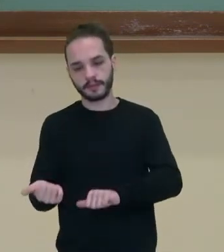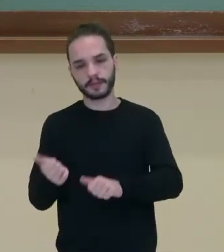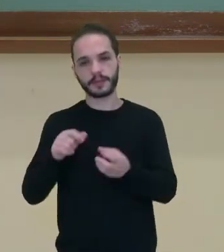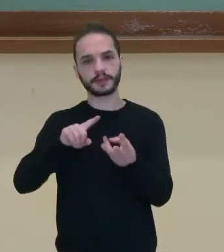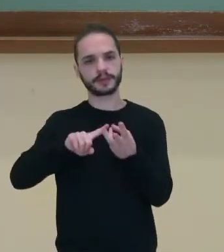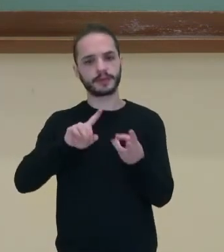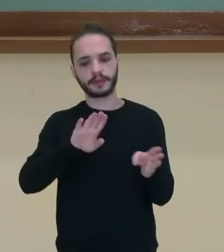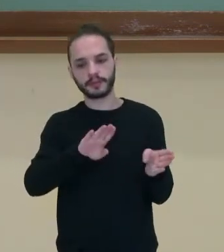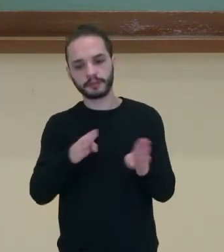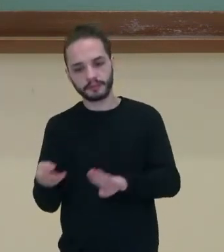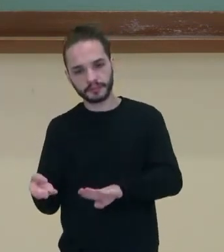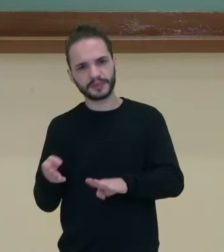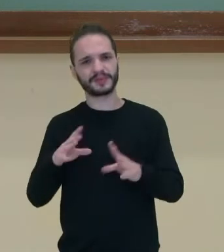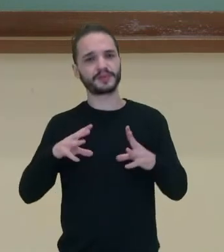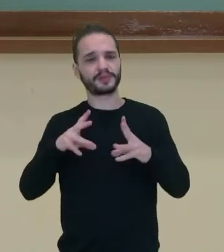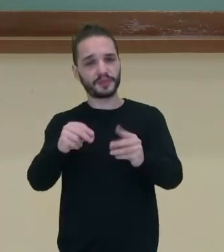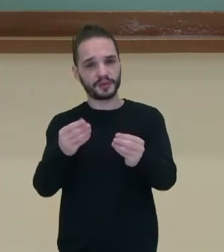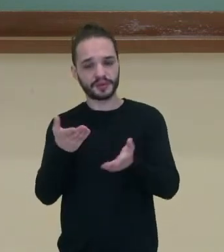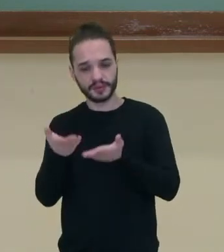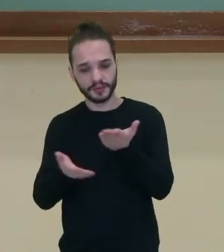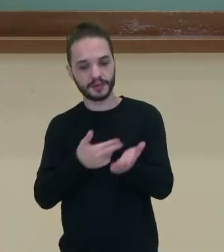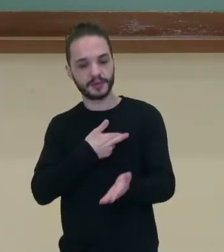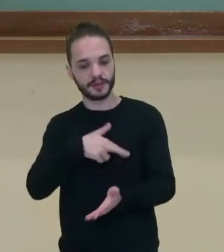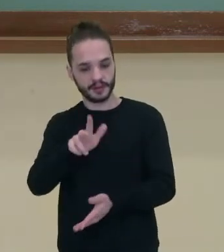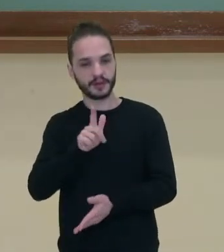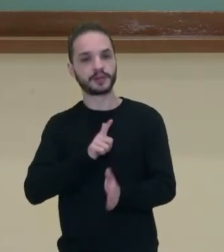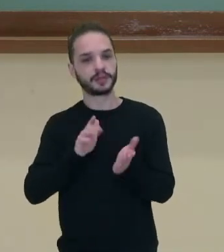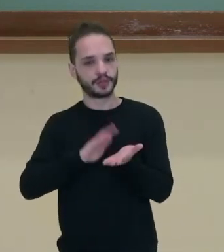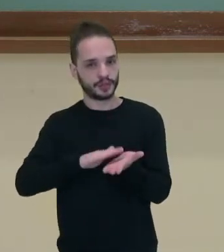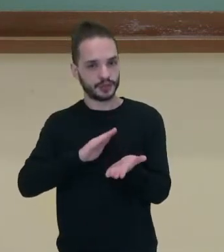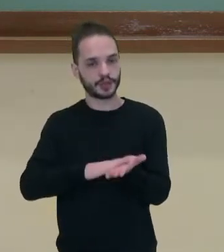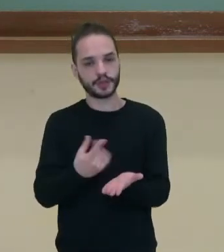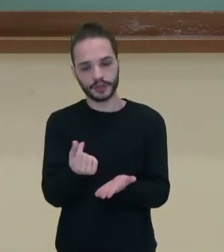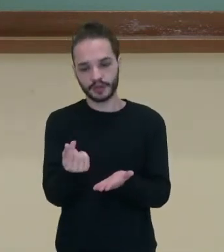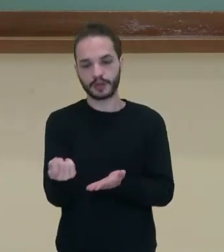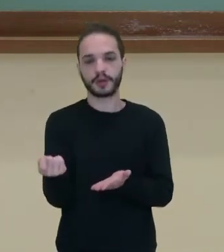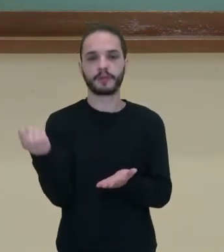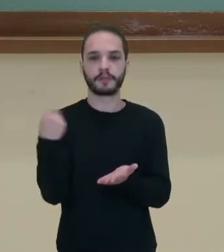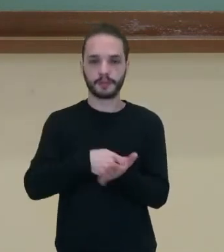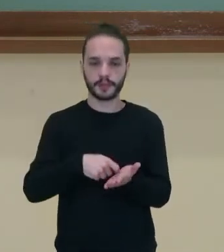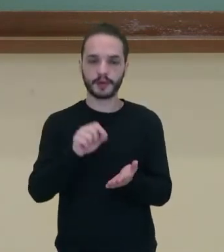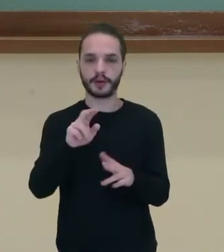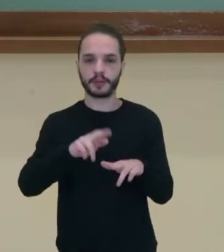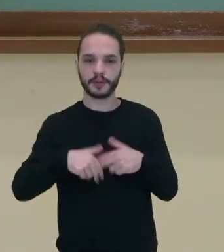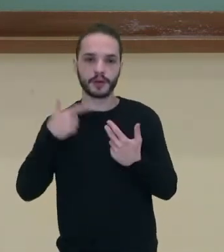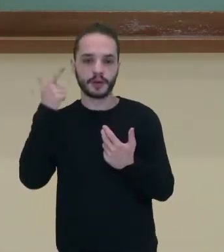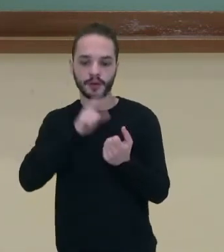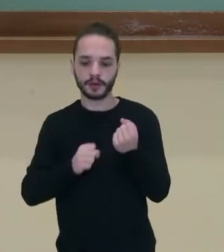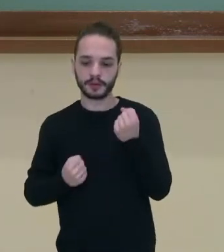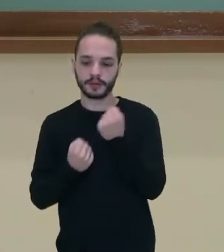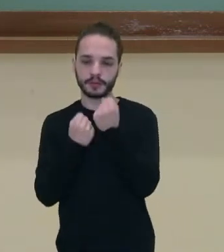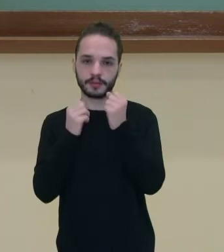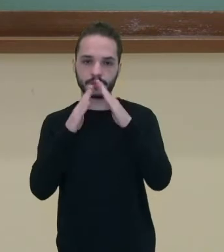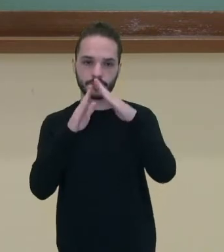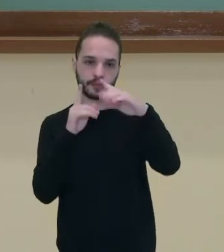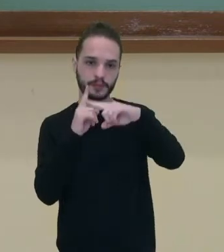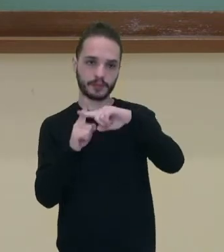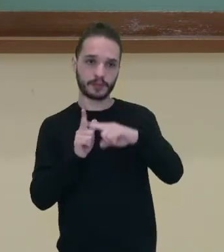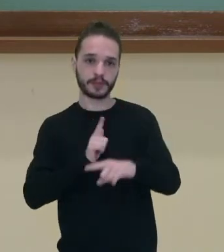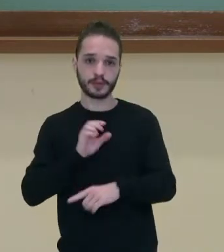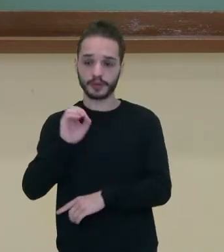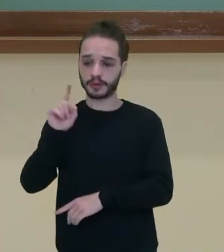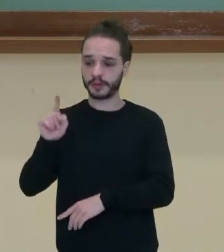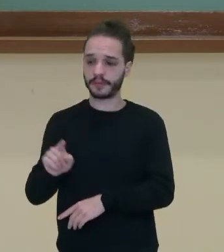todos os serviços religiosos ali, eles eram cobrados, né? E tudo isso sustentava então o clero, que era 0,5%